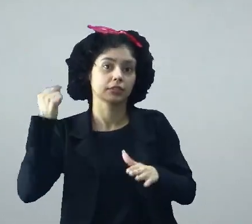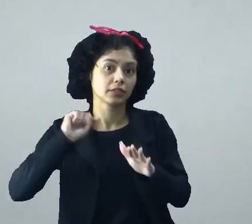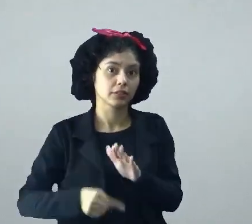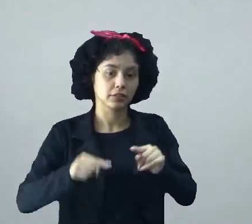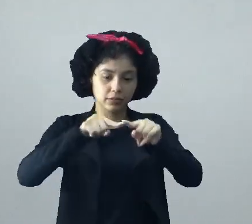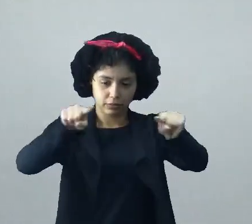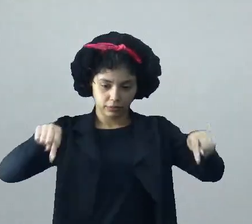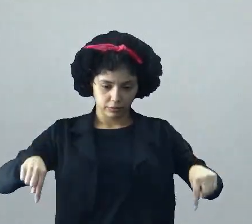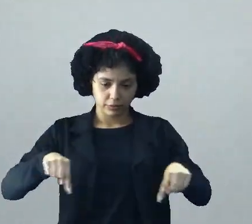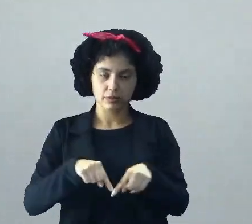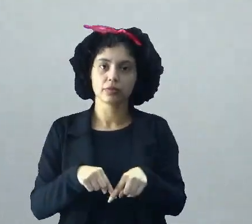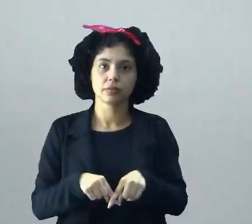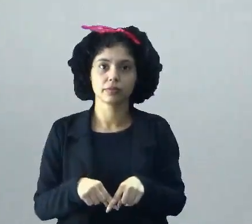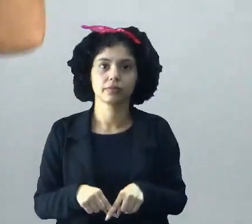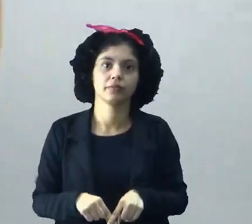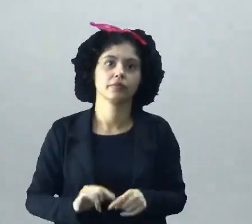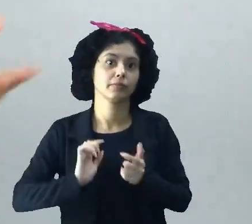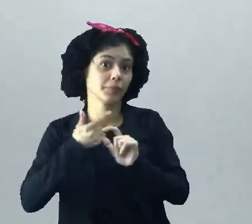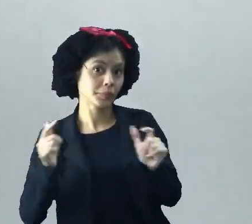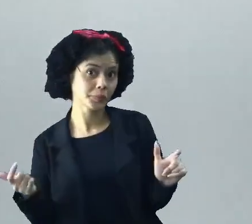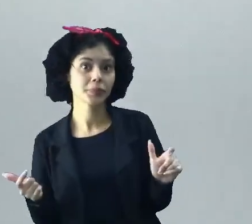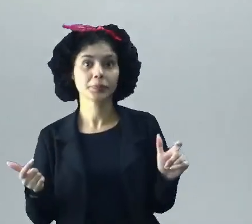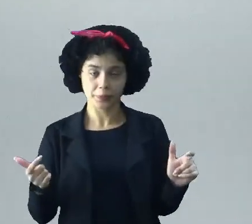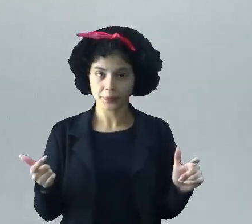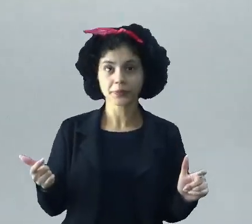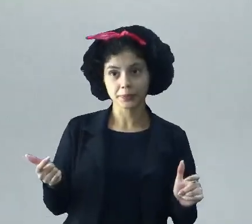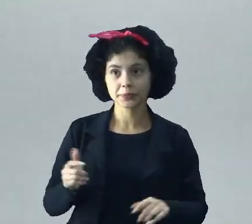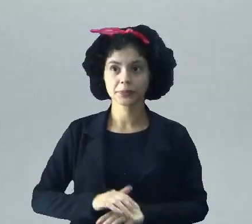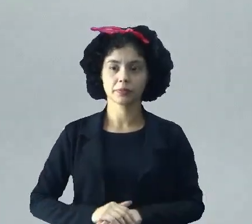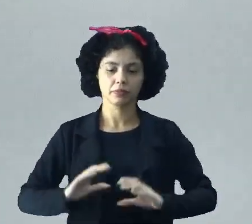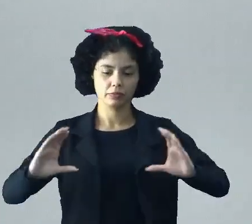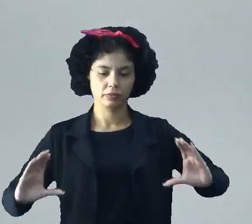dentro de um cubo, né, aquele cubozão,